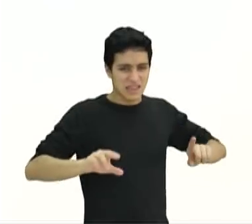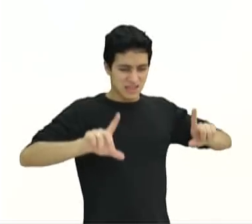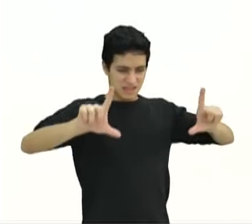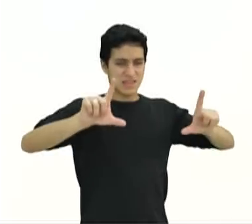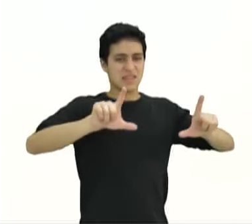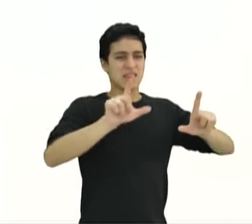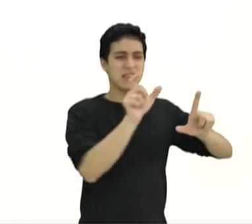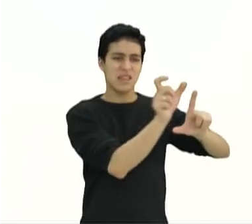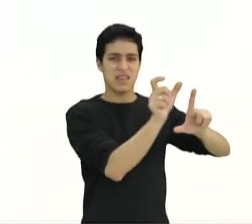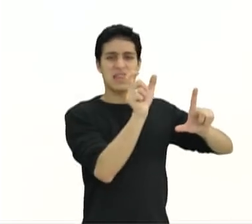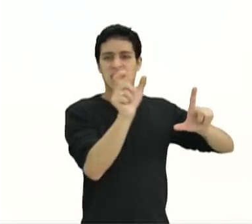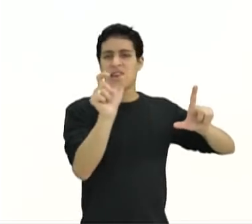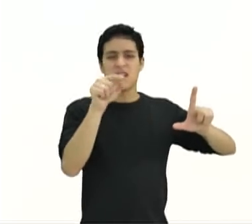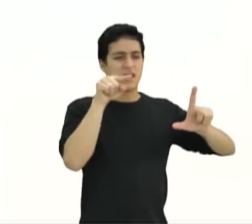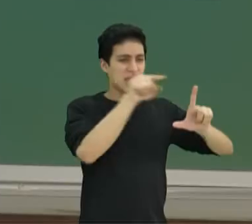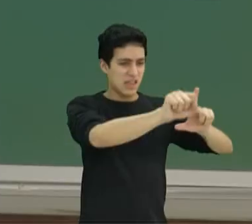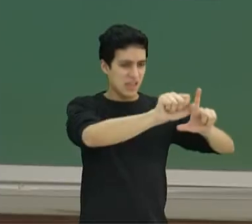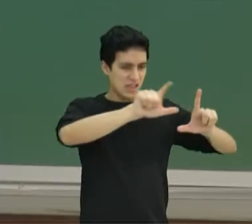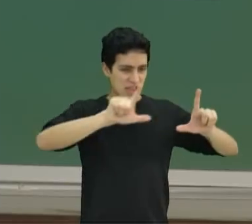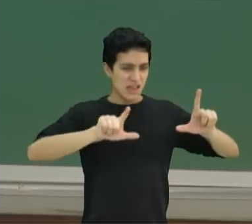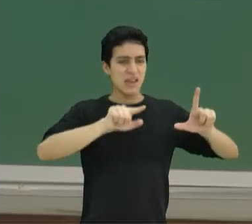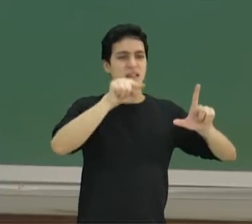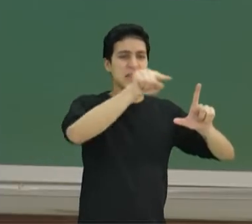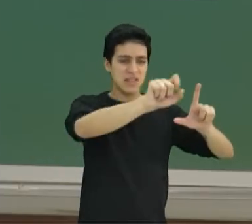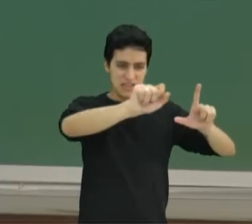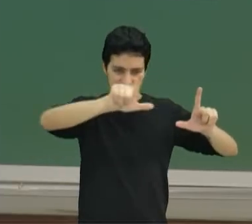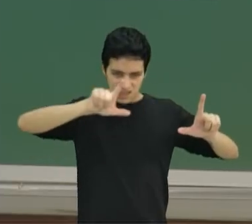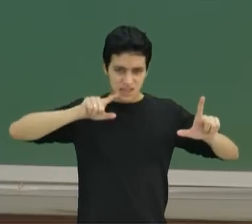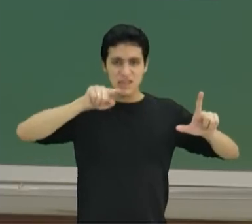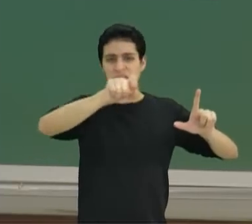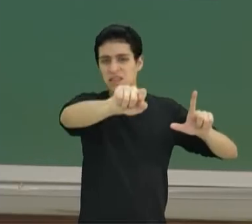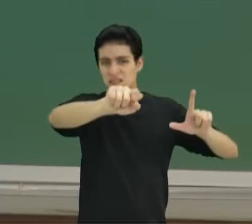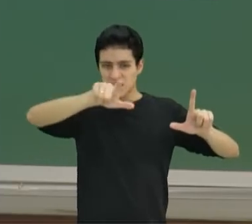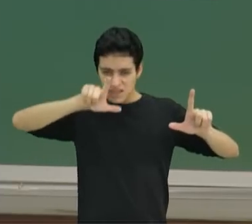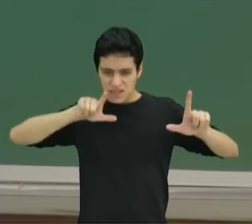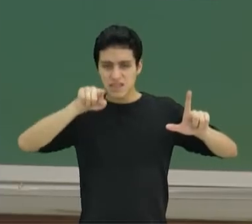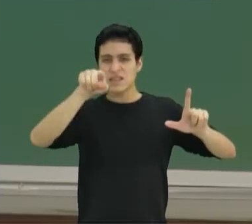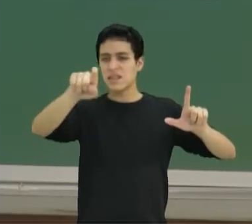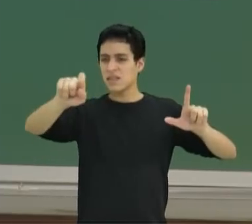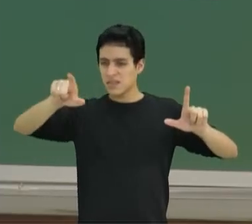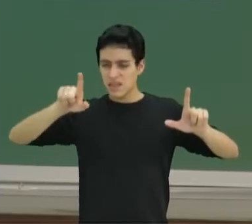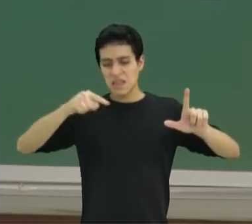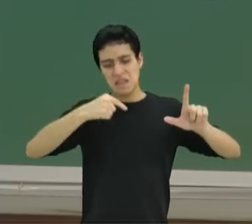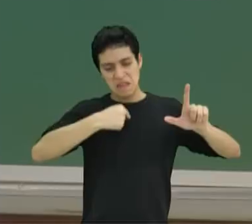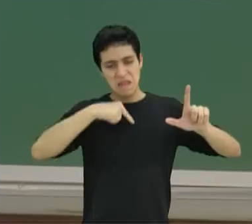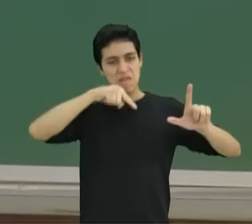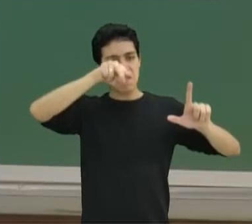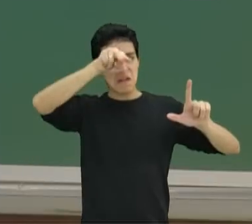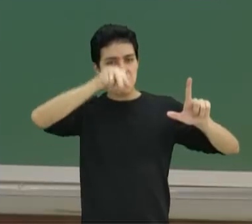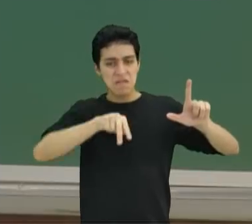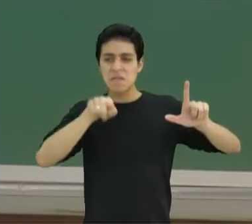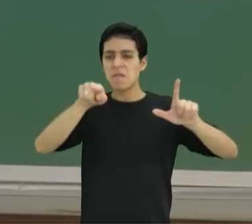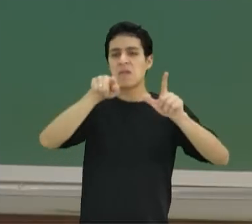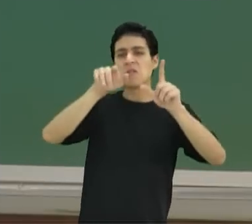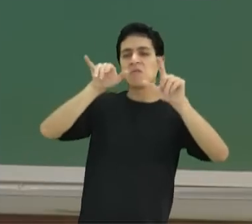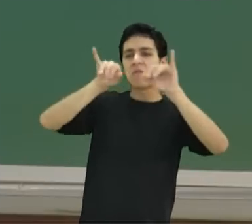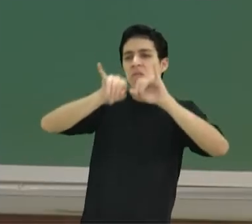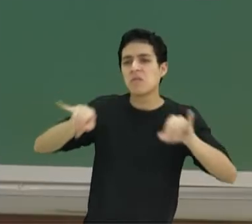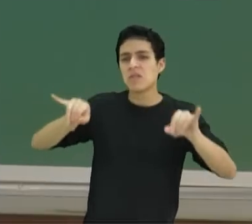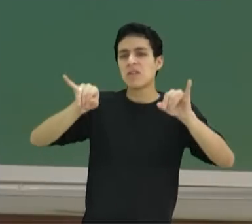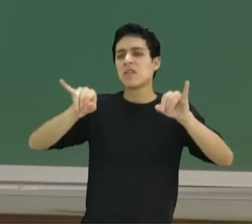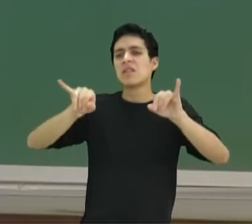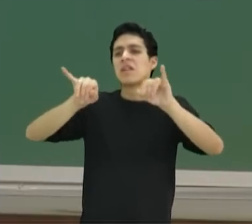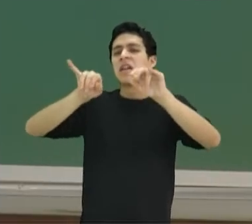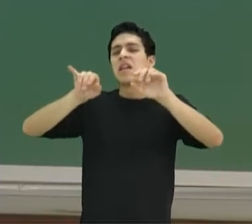livros e outros temas também. Entrevistas, Eu, o Leitor, Inquérito, Notícias, Paiol Literário